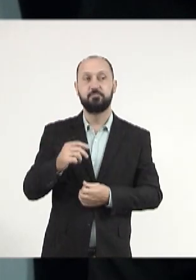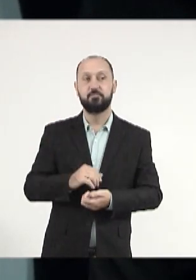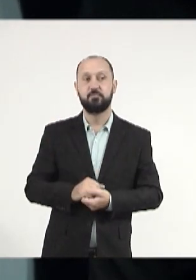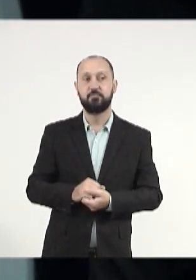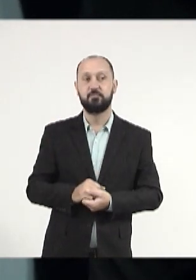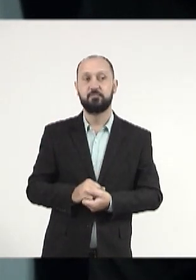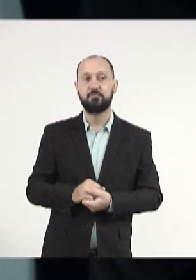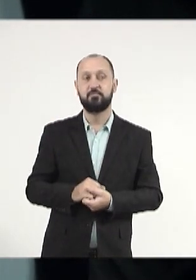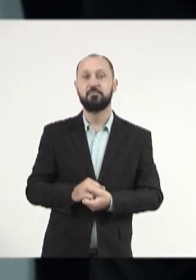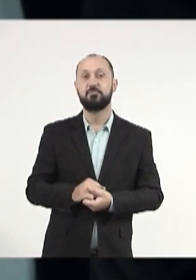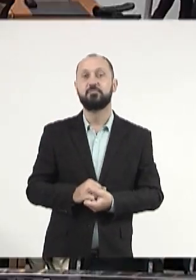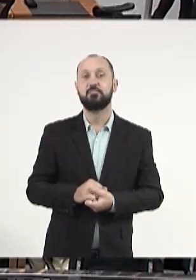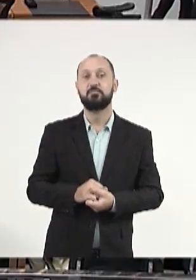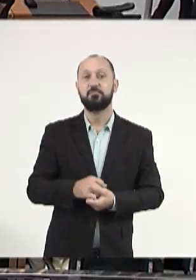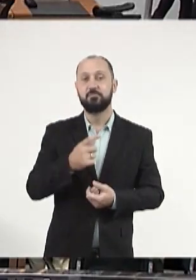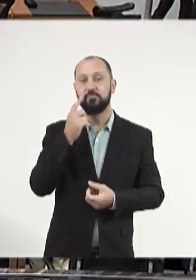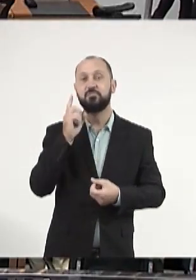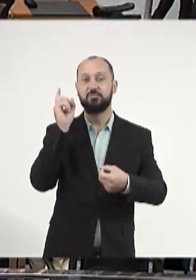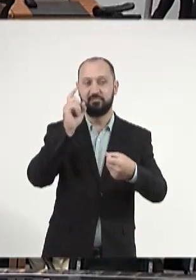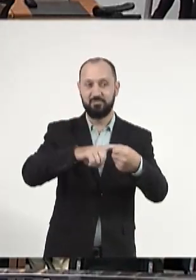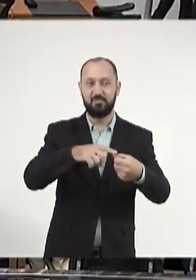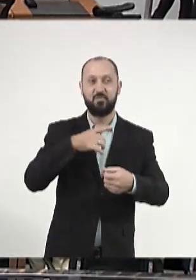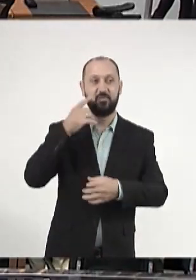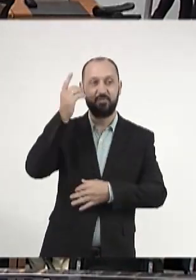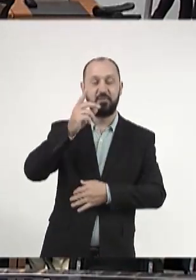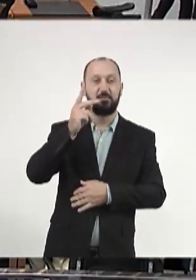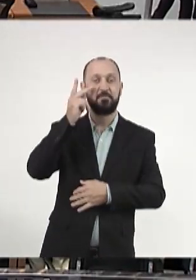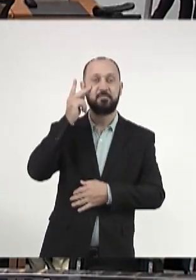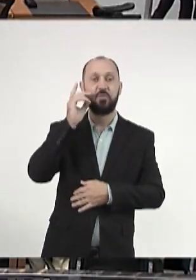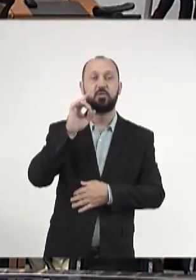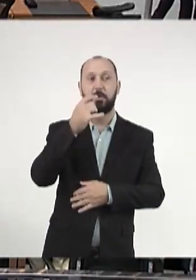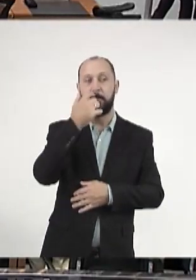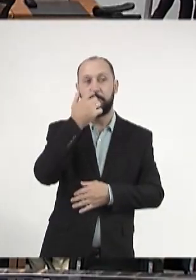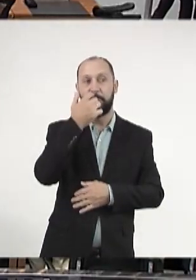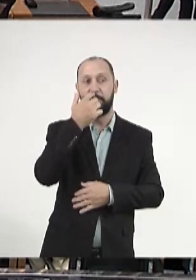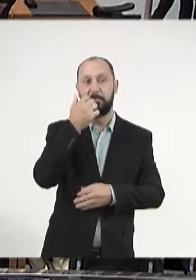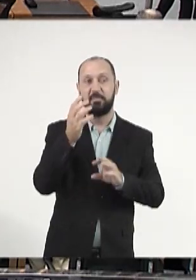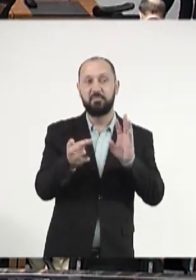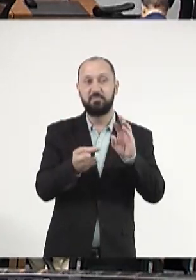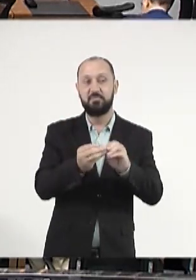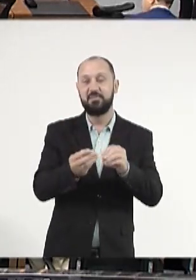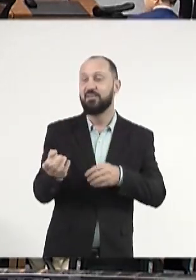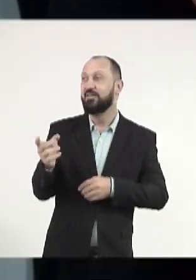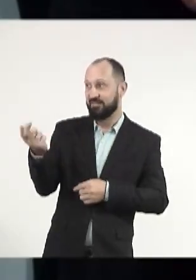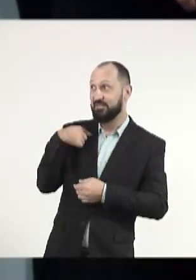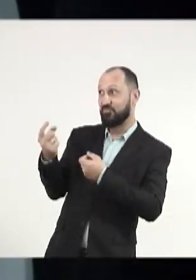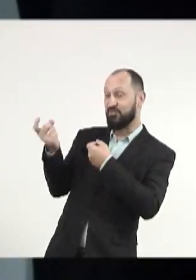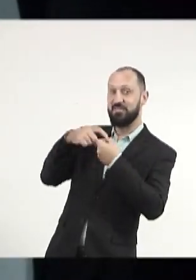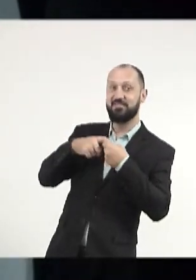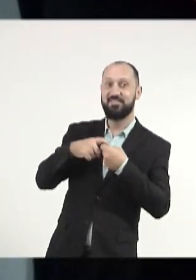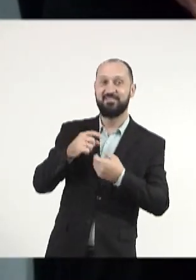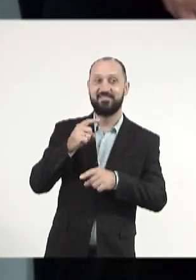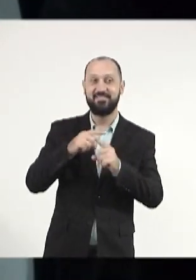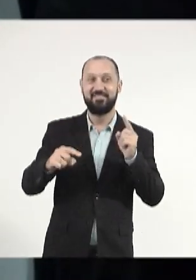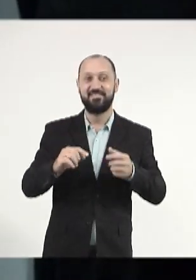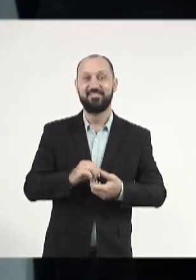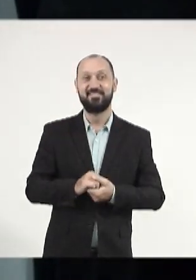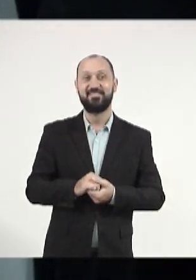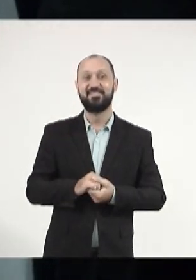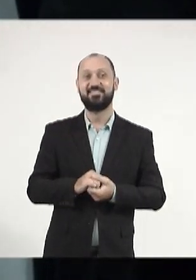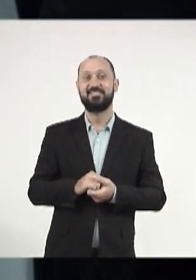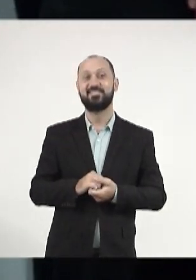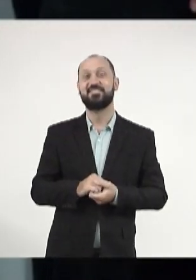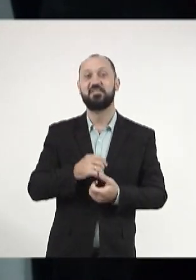tempinho ali. Vou devolver para o deputado Pedro Kemp, mas só para concluir. Dá uma parte para mim. Mas só para a gente concluir